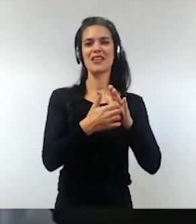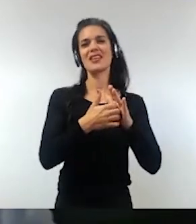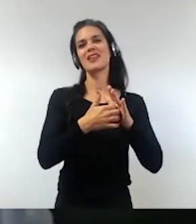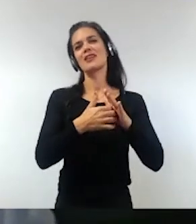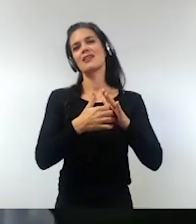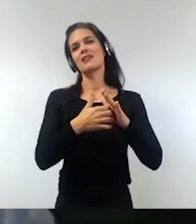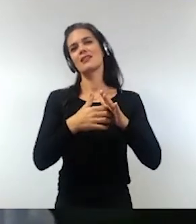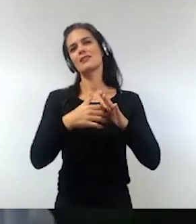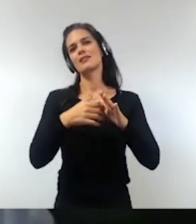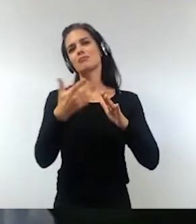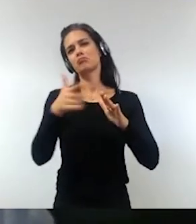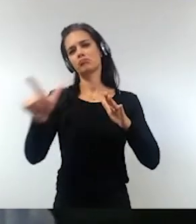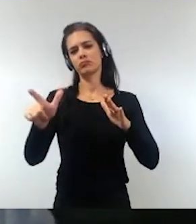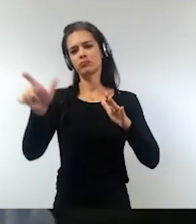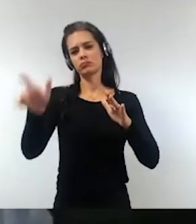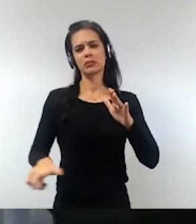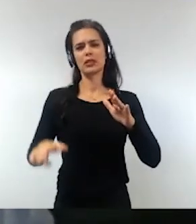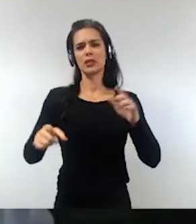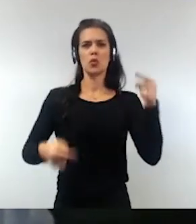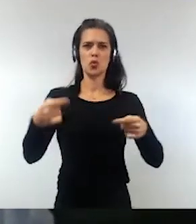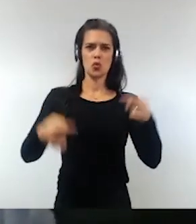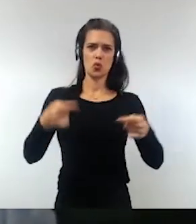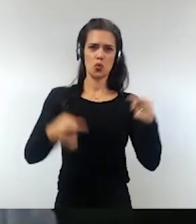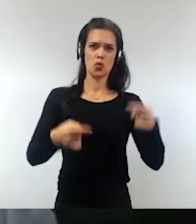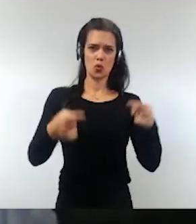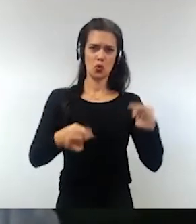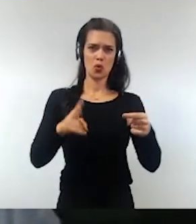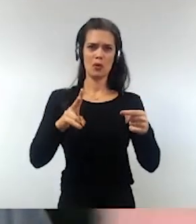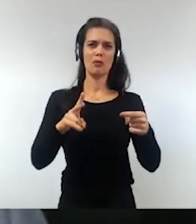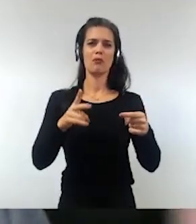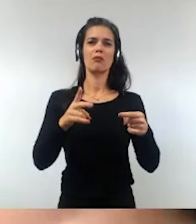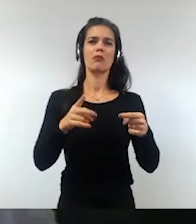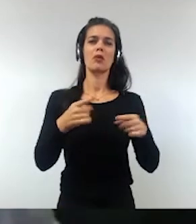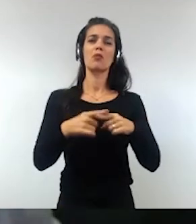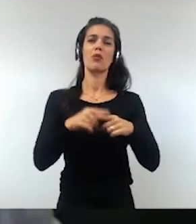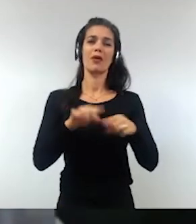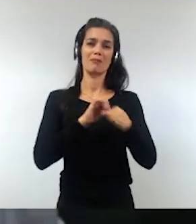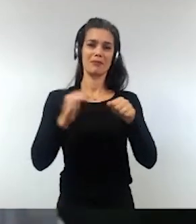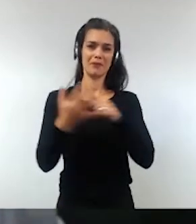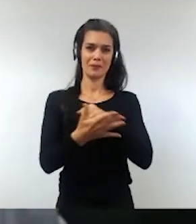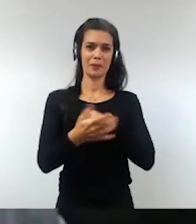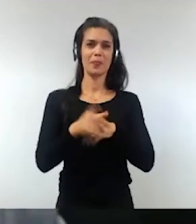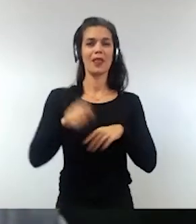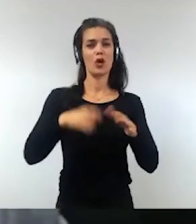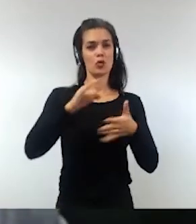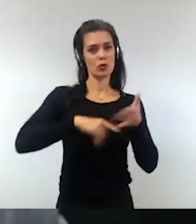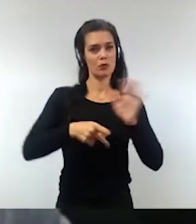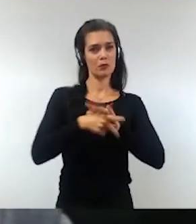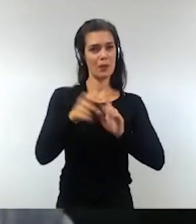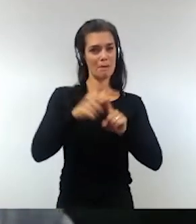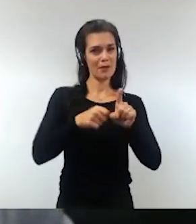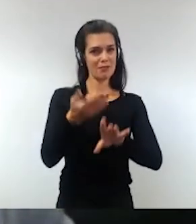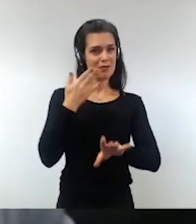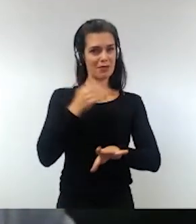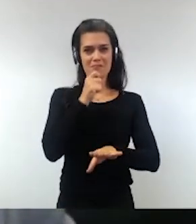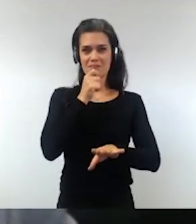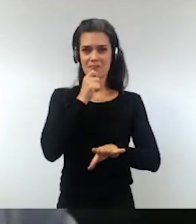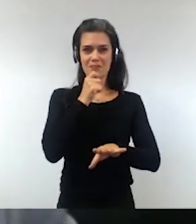relacionadas aos impactos causados pela pandemia. Esse é um instrumento que foi lançado agora, no mês passado, que ainda